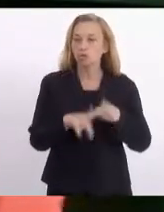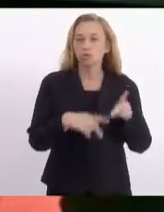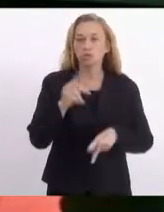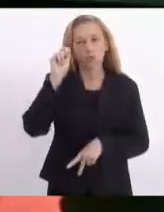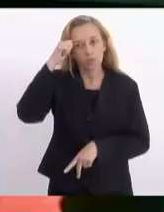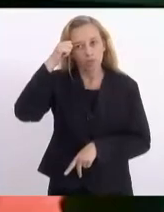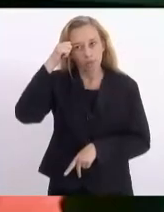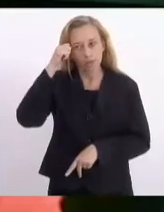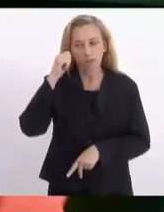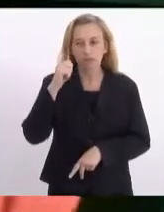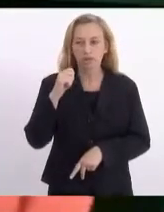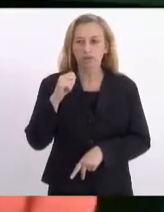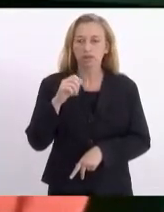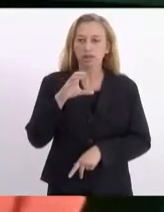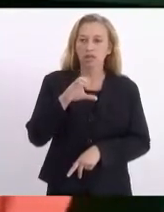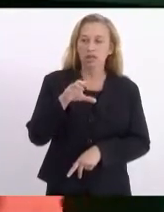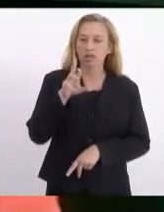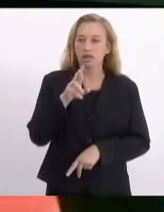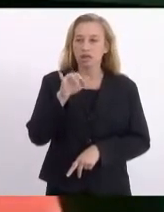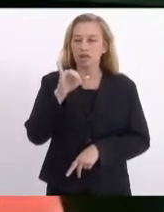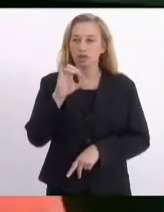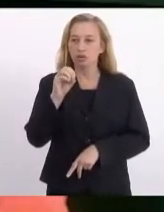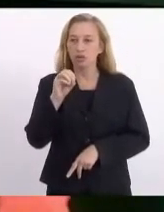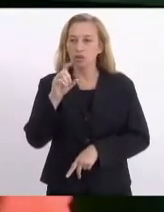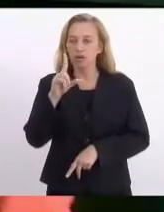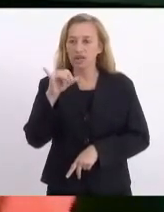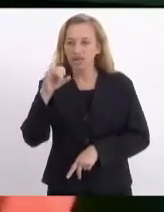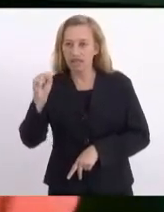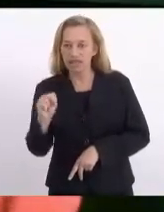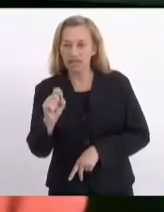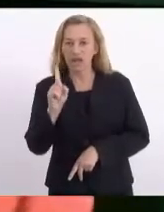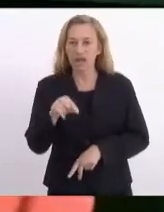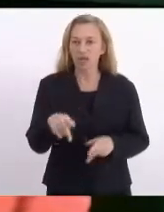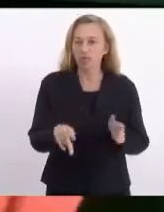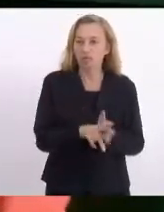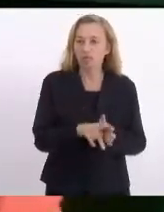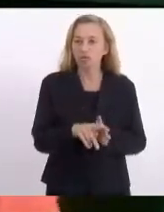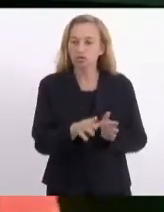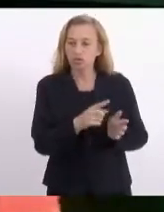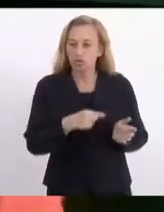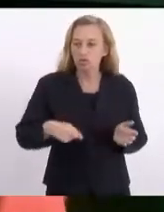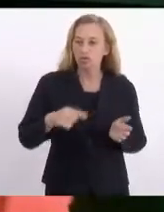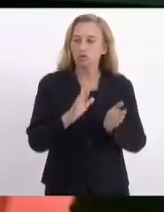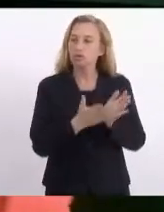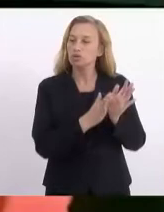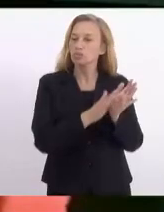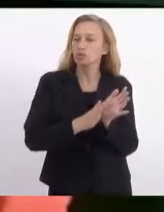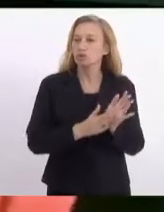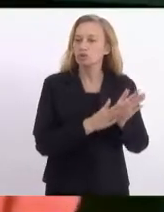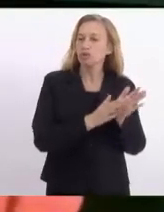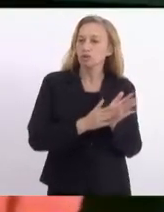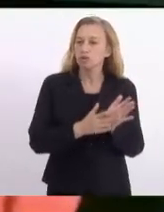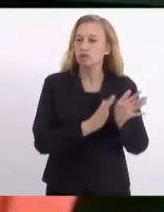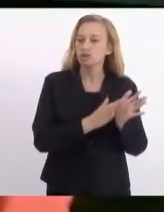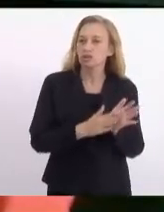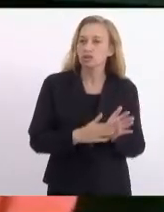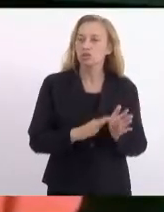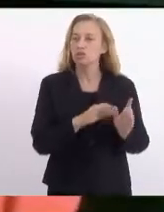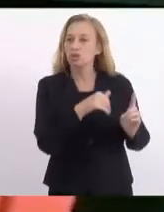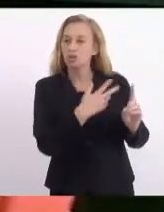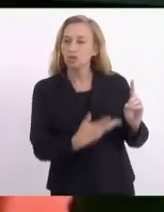Janeiro, chamada Criolice. Esse é um projeto que reúne roda de samba, assim como